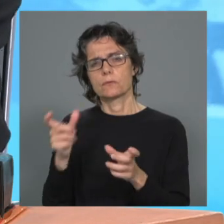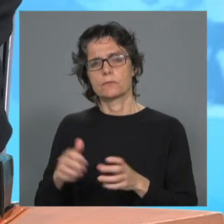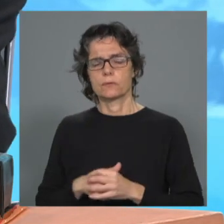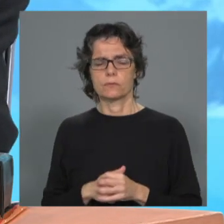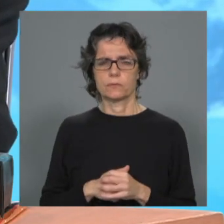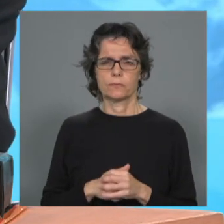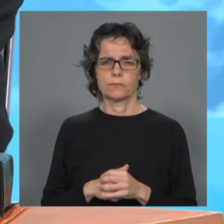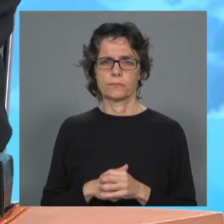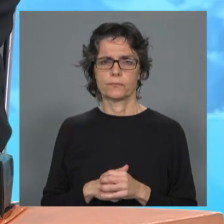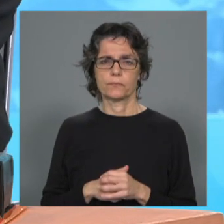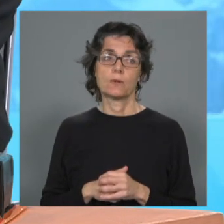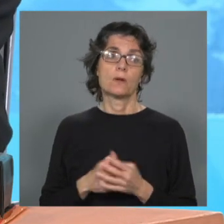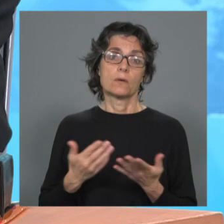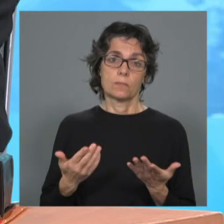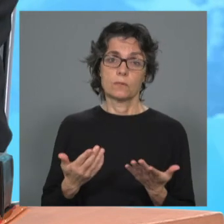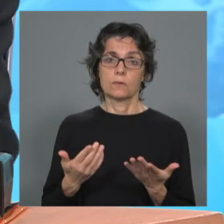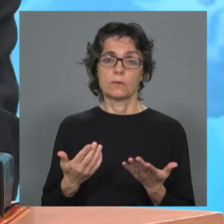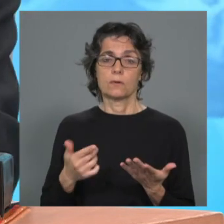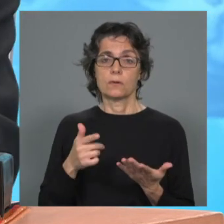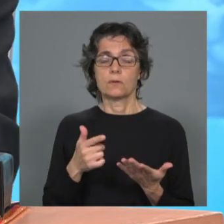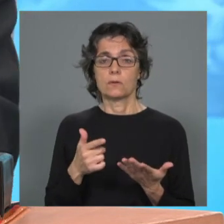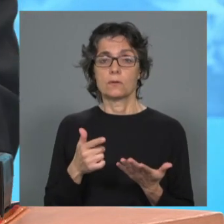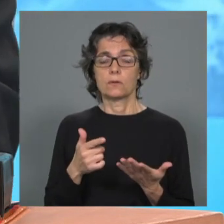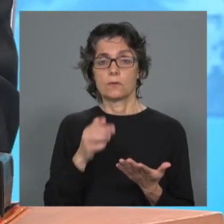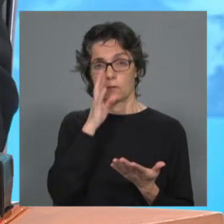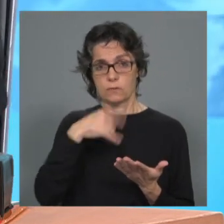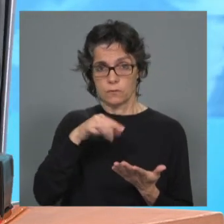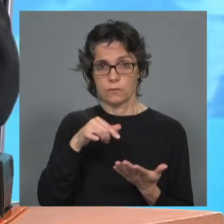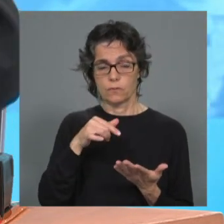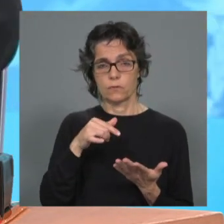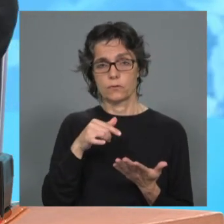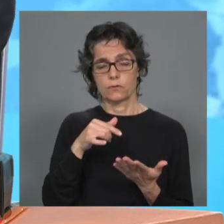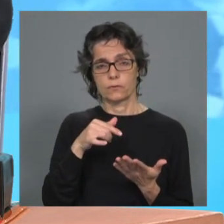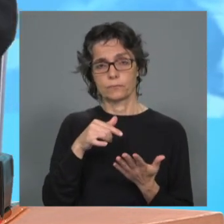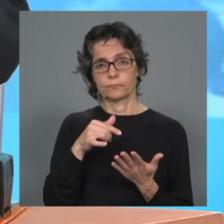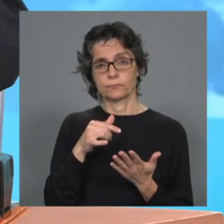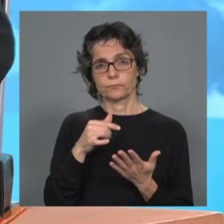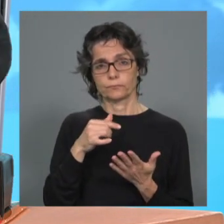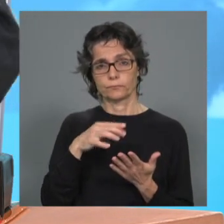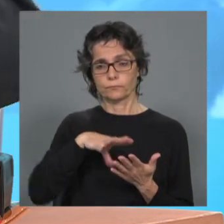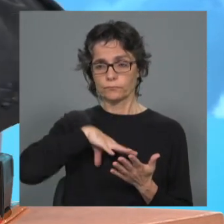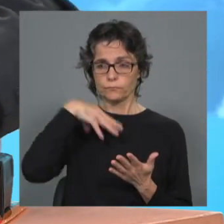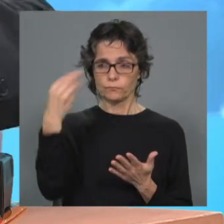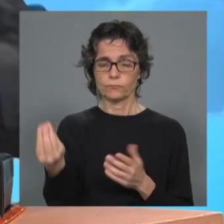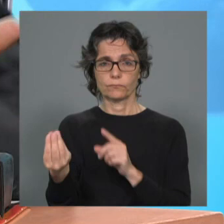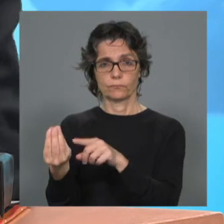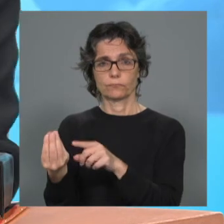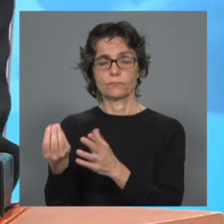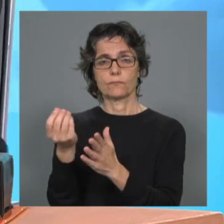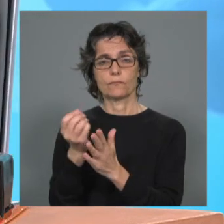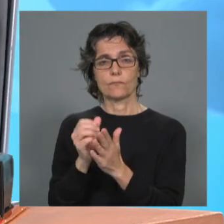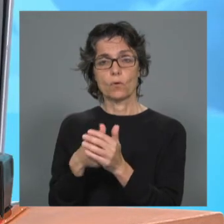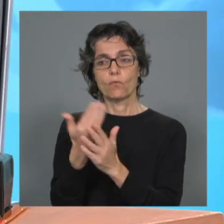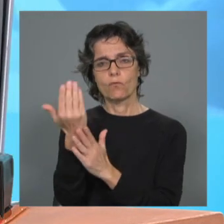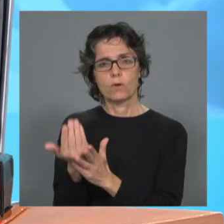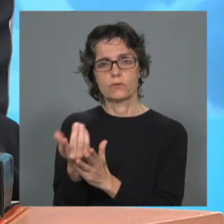Colocando-nos na experiência do próprio evangelista ou dos redatores finais,